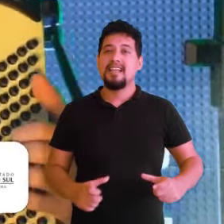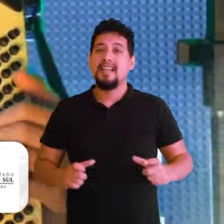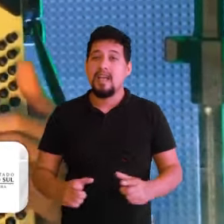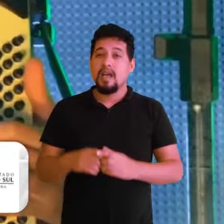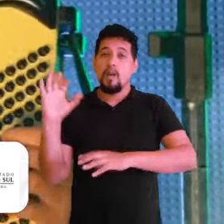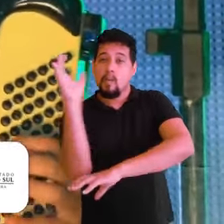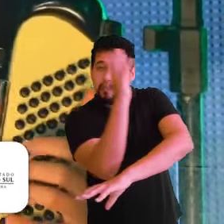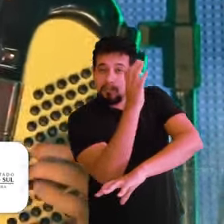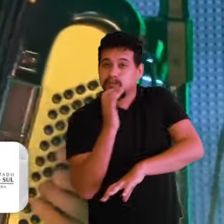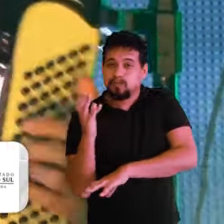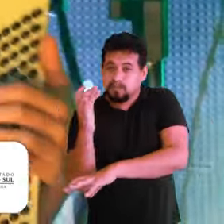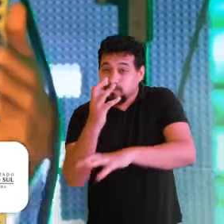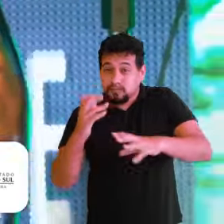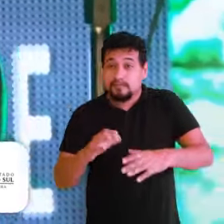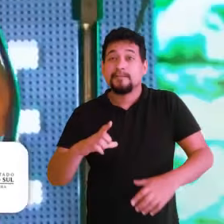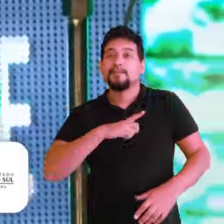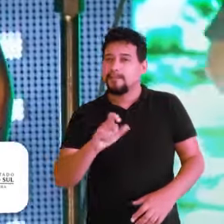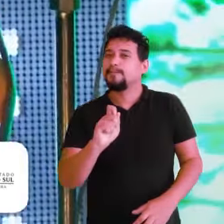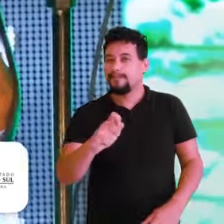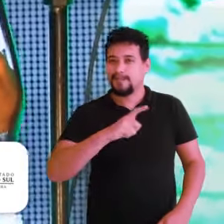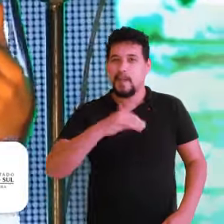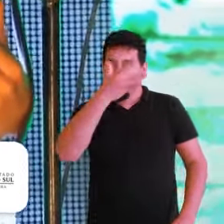o povo sai dançar.